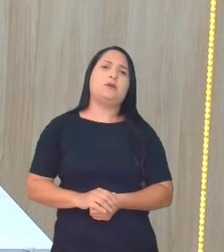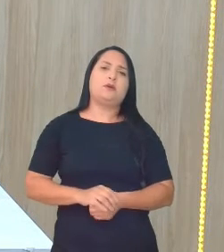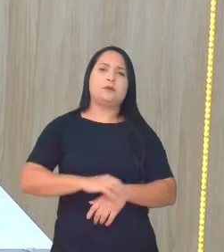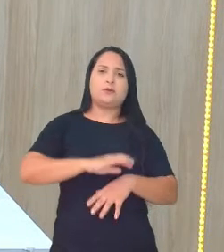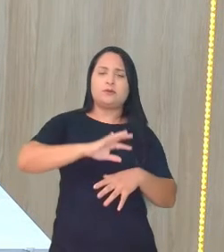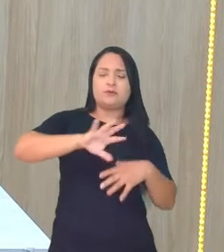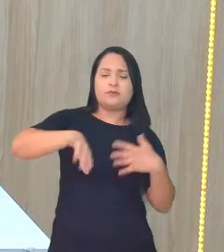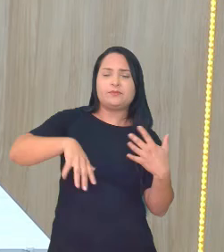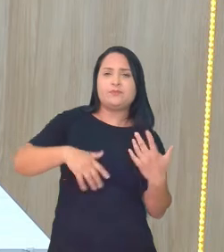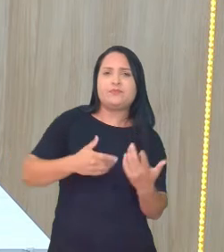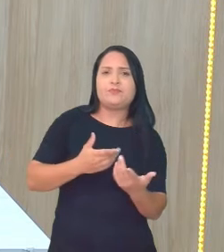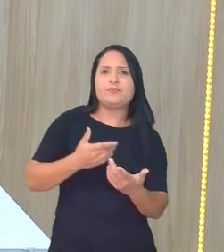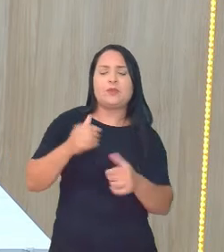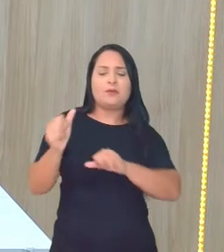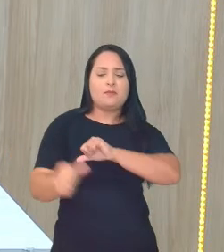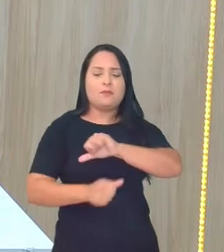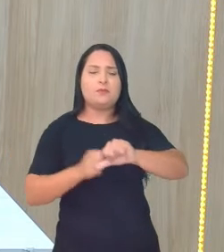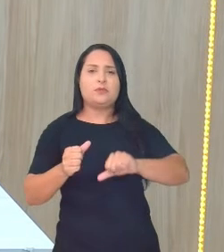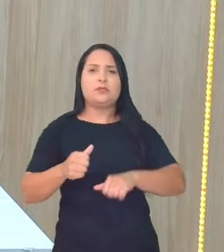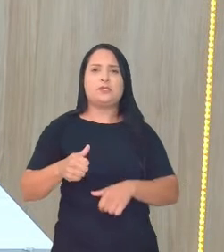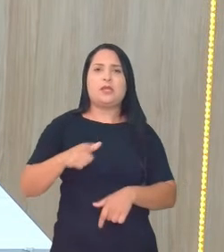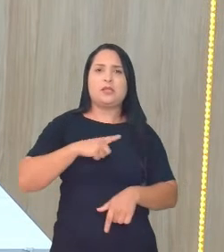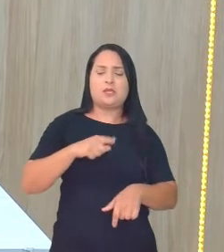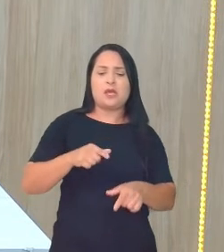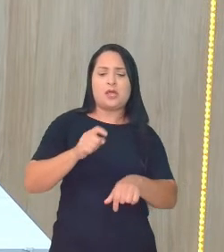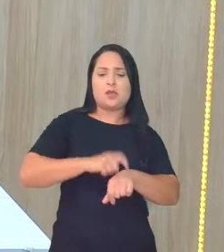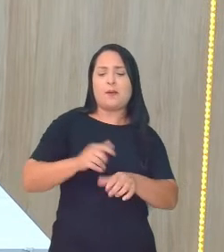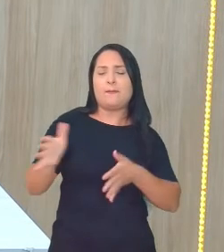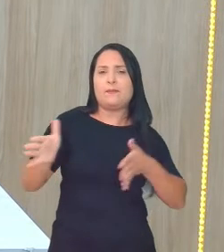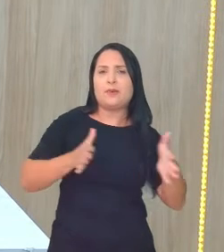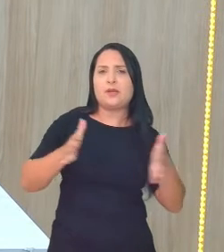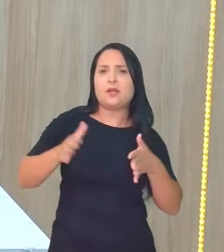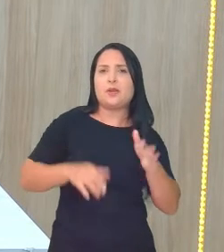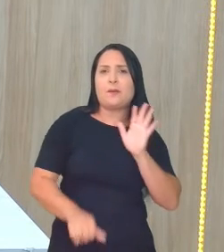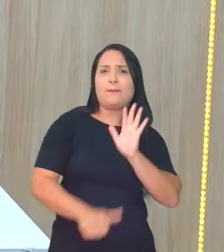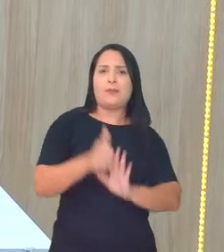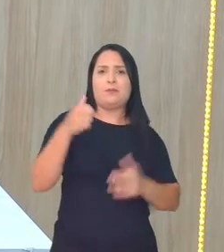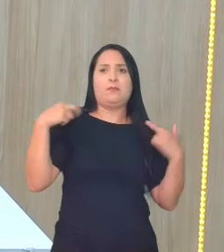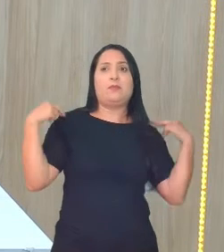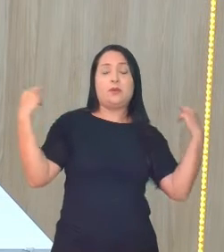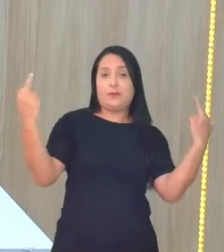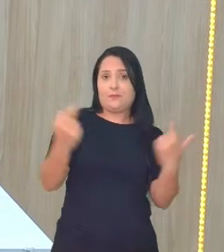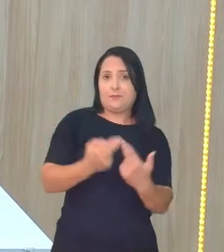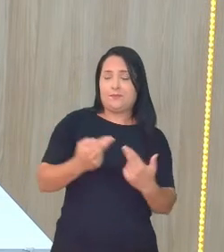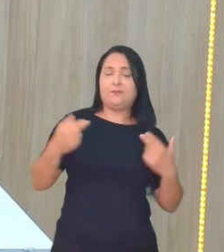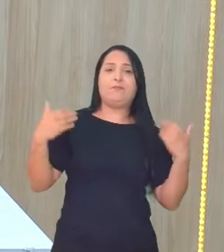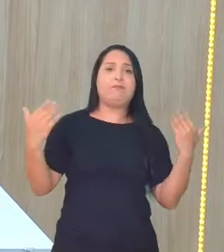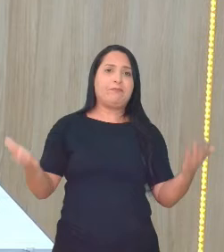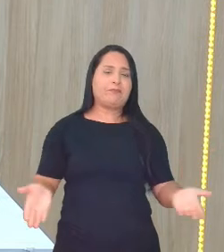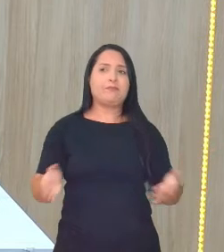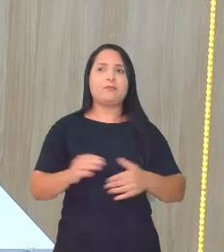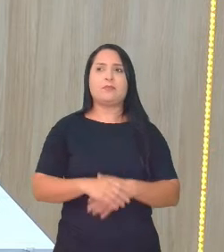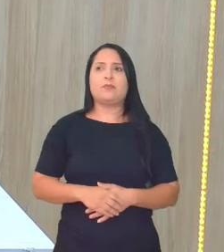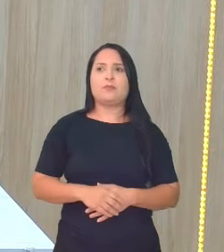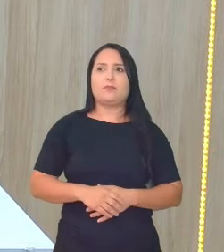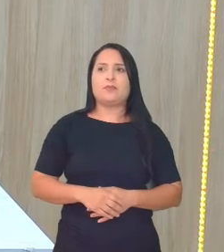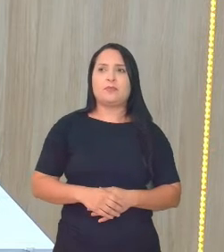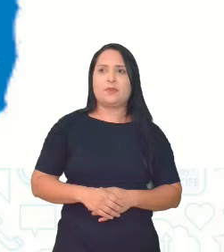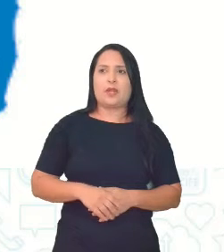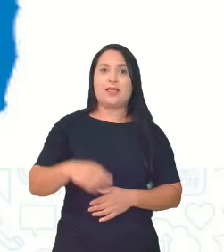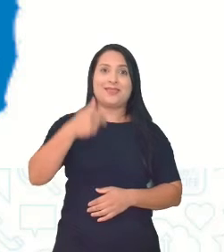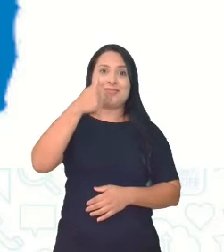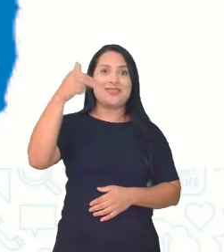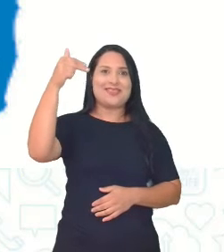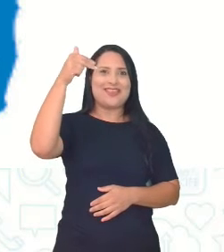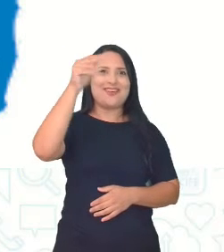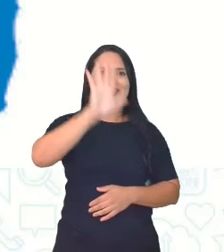que ocorreram no período do primeiro reinado, ok? Então, vamos embora. Olha aí o nosso